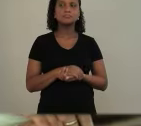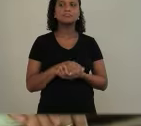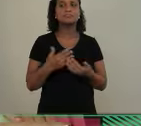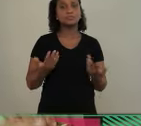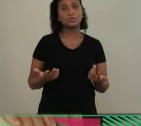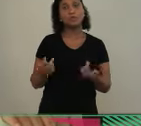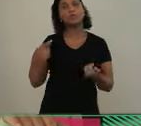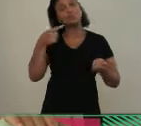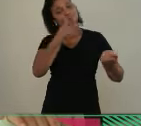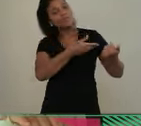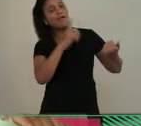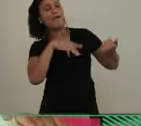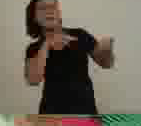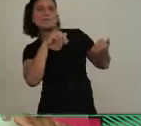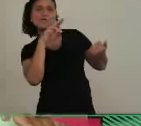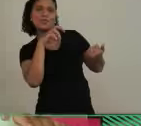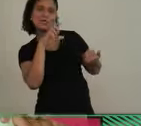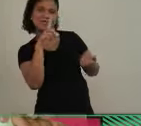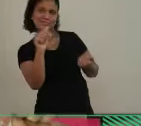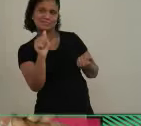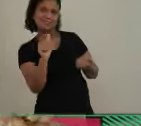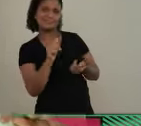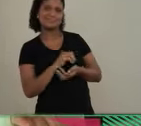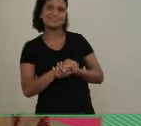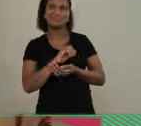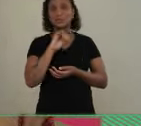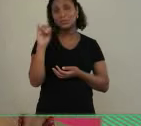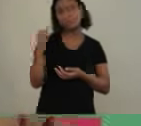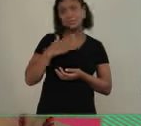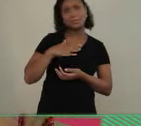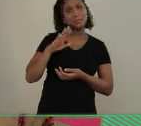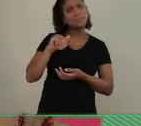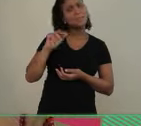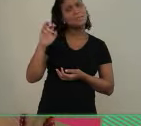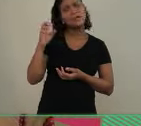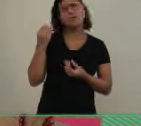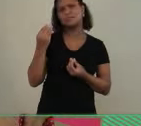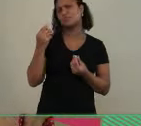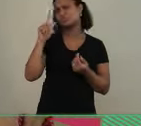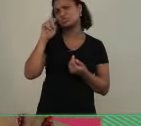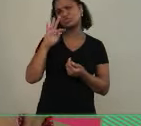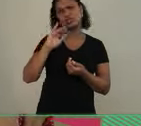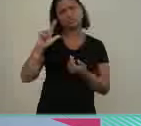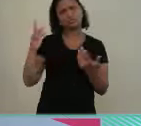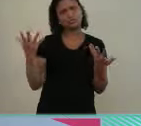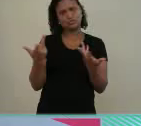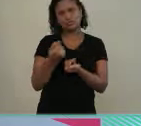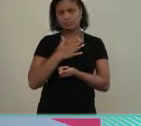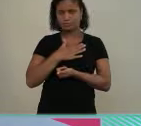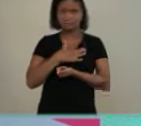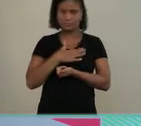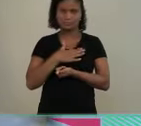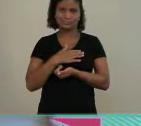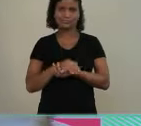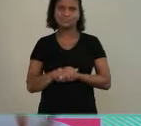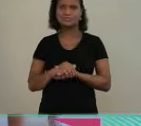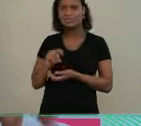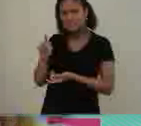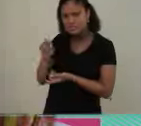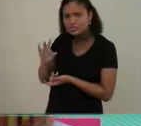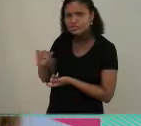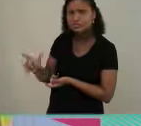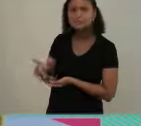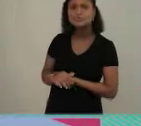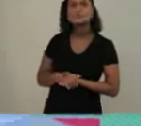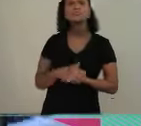Então, essa é a Manuela. Oi, porque a mamãe é muito gentil comigo. Gentil. Eu brinco